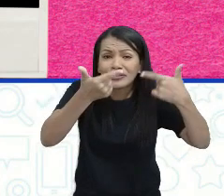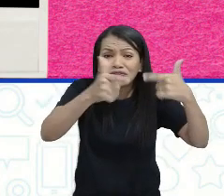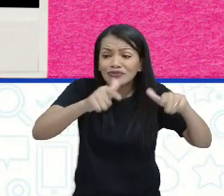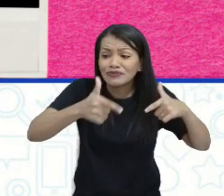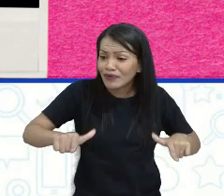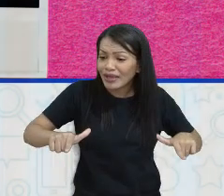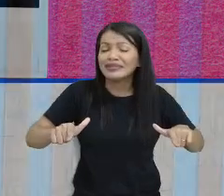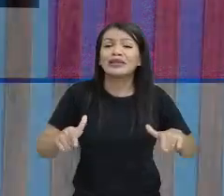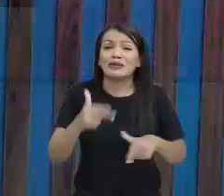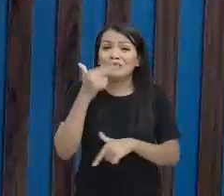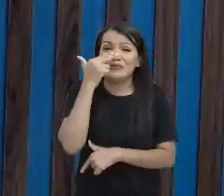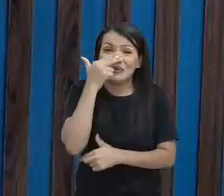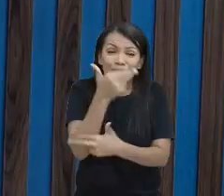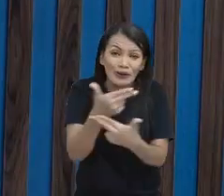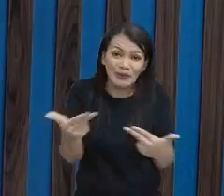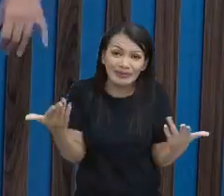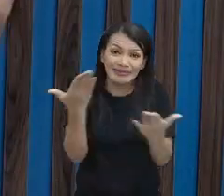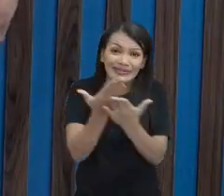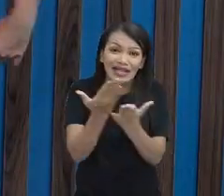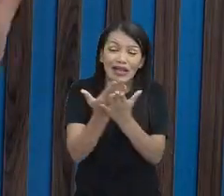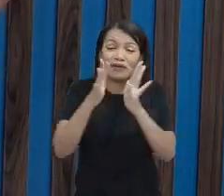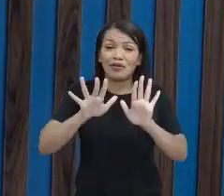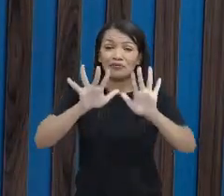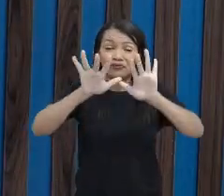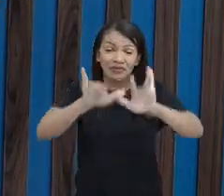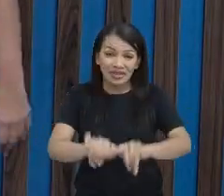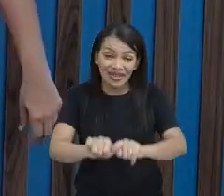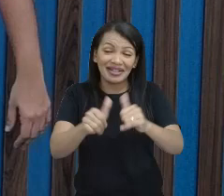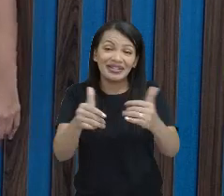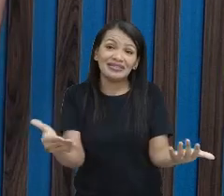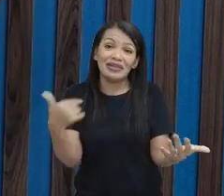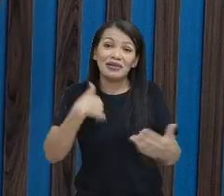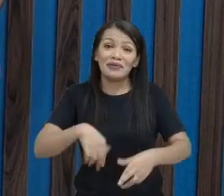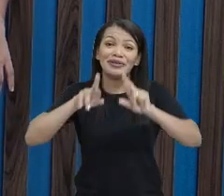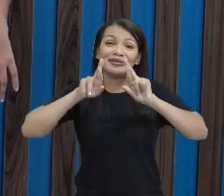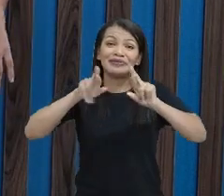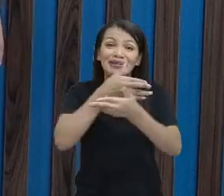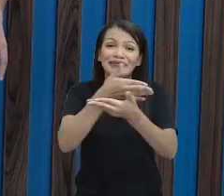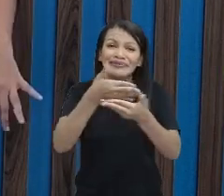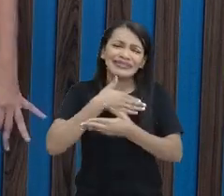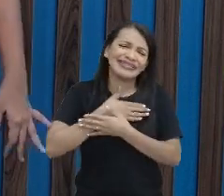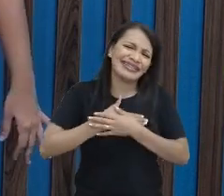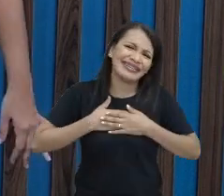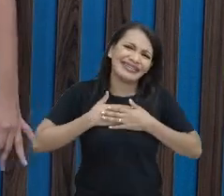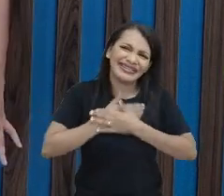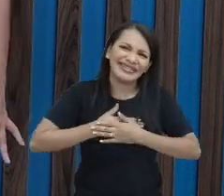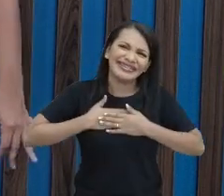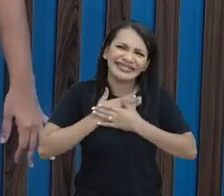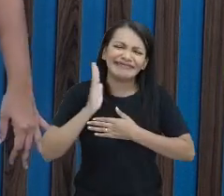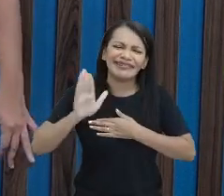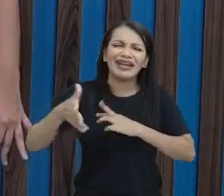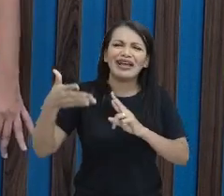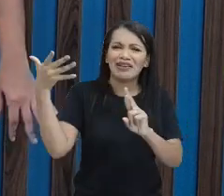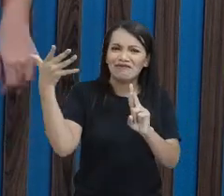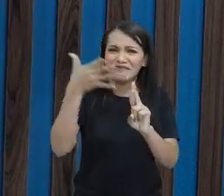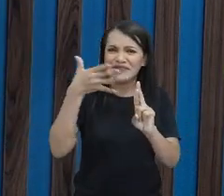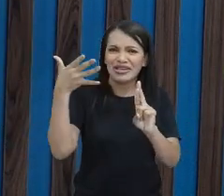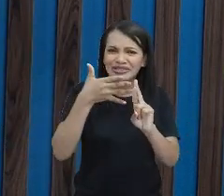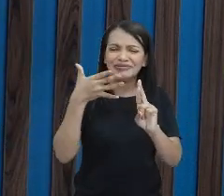Maravilhoso. Então, gente, nossa aula está chegando ao fim. Eu espero que vocês tenham gostado. Estão aqui as referências,